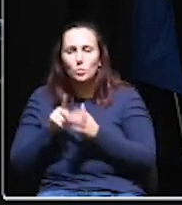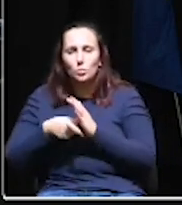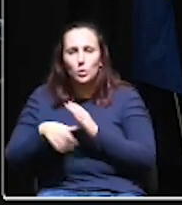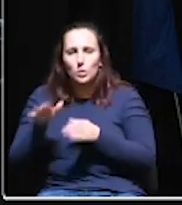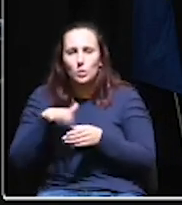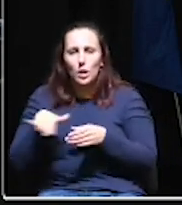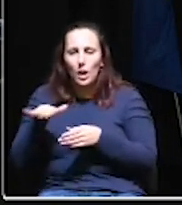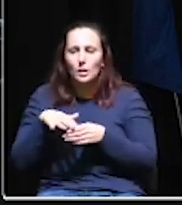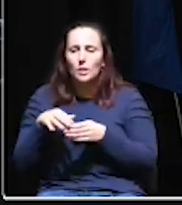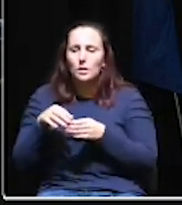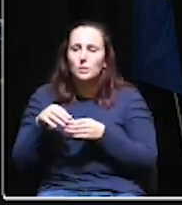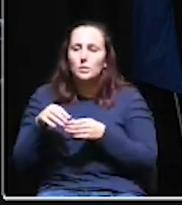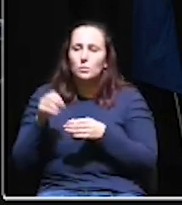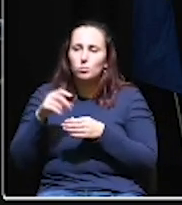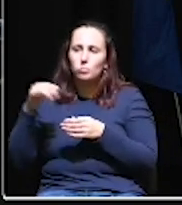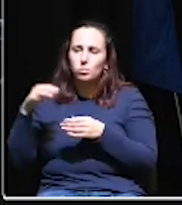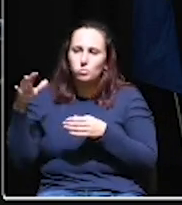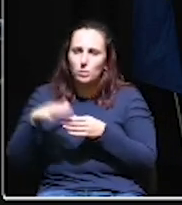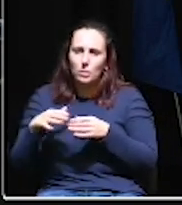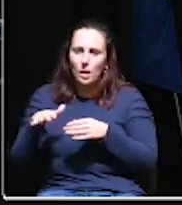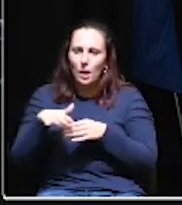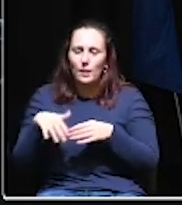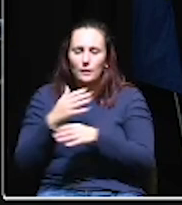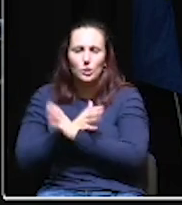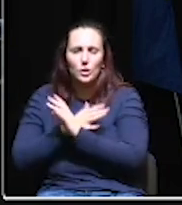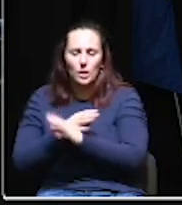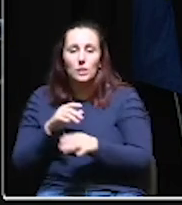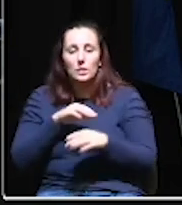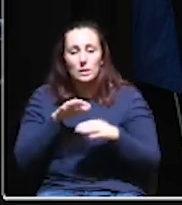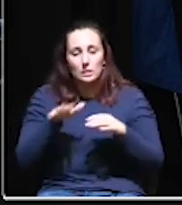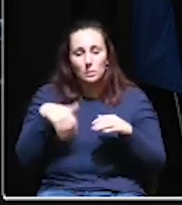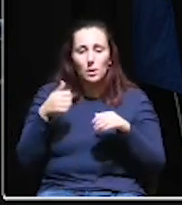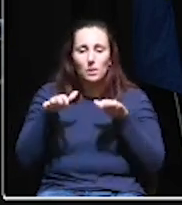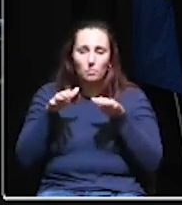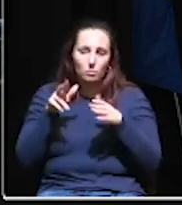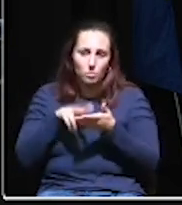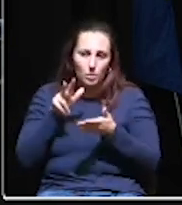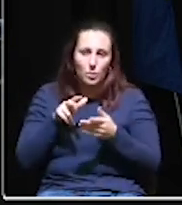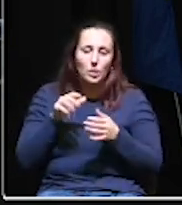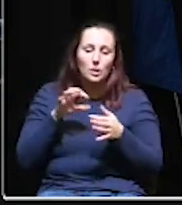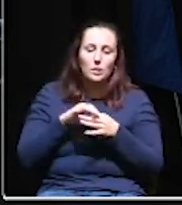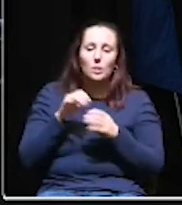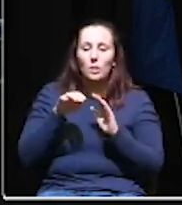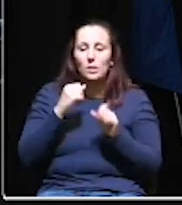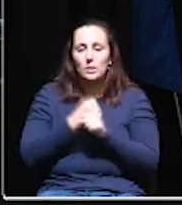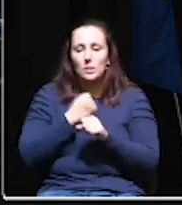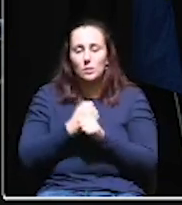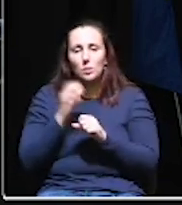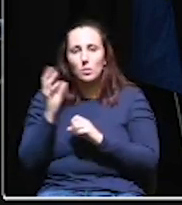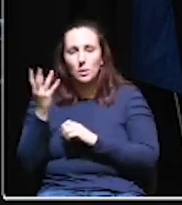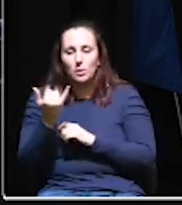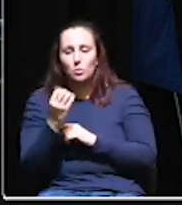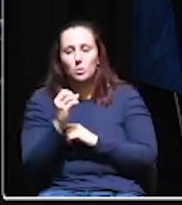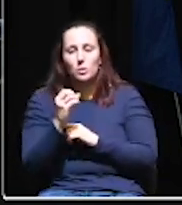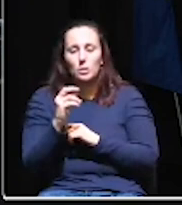Zona de Emissões Reduzidas da Avenida Baixa Chiado, aprovada por esta Assembleia e que consta do Plano de Ação Climática 2030. Pelo contrário, são repostos os